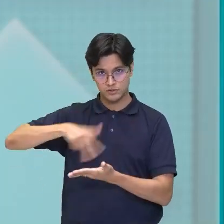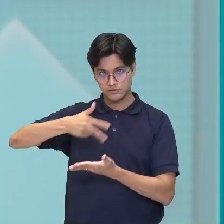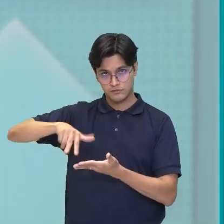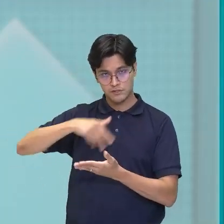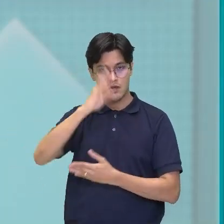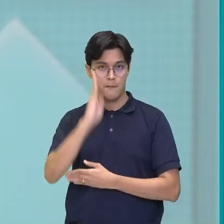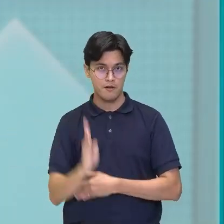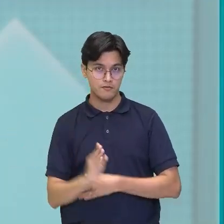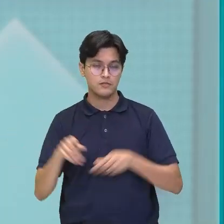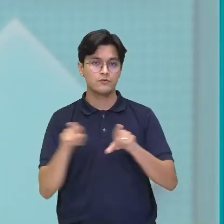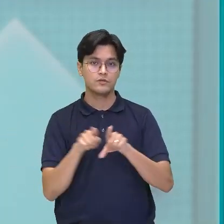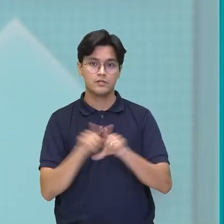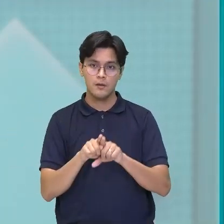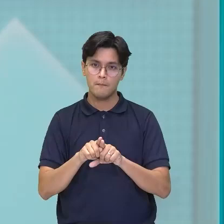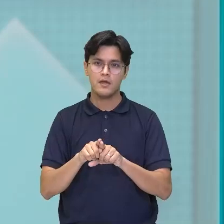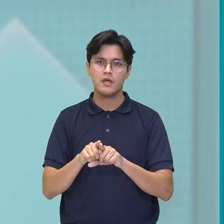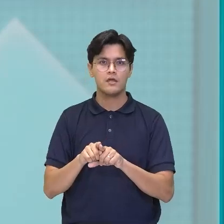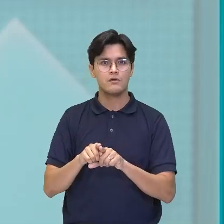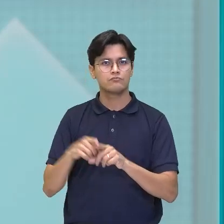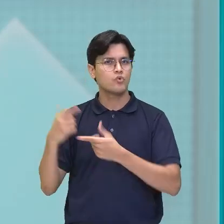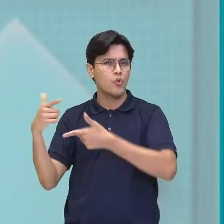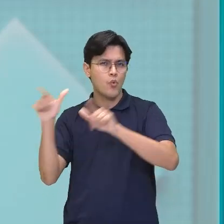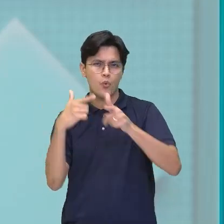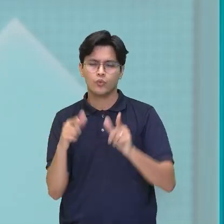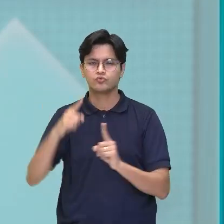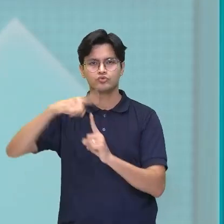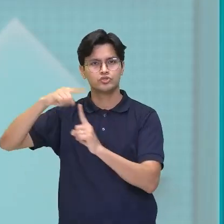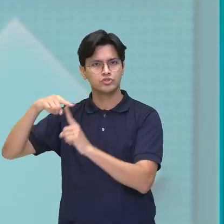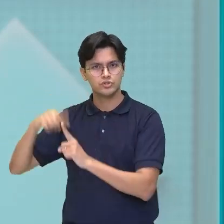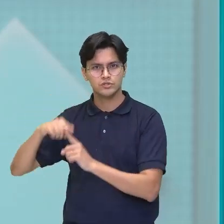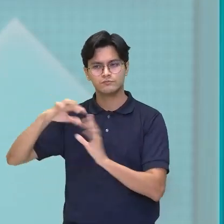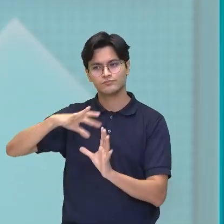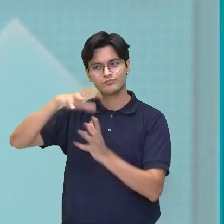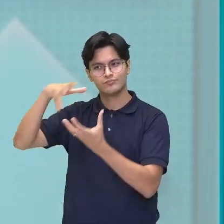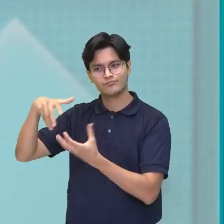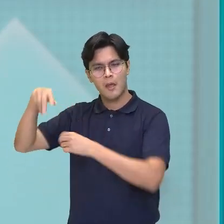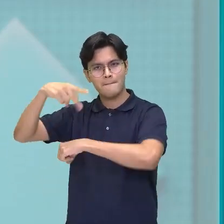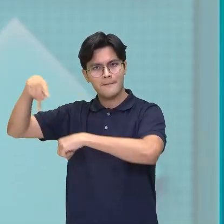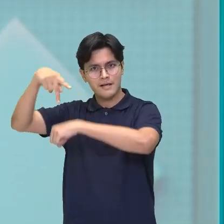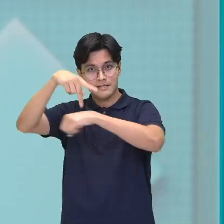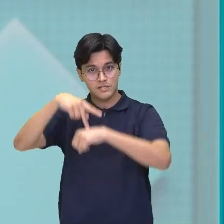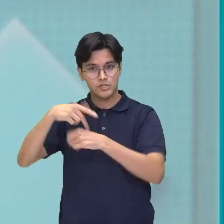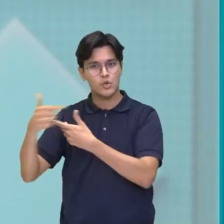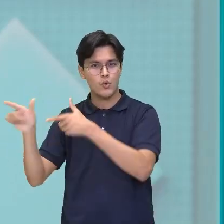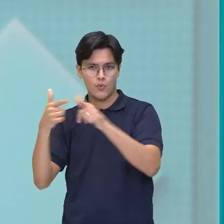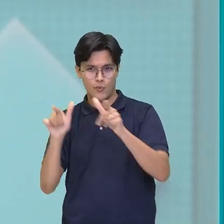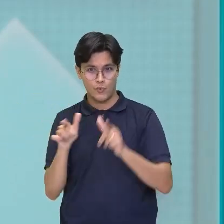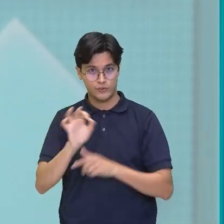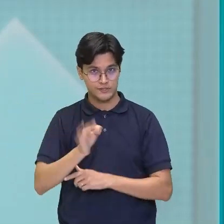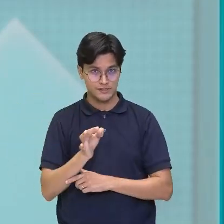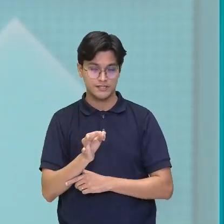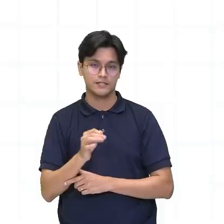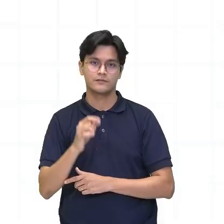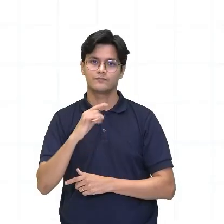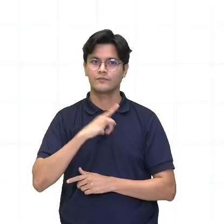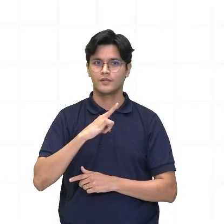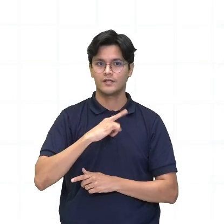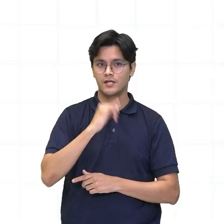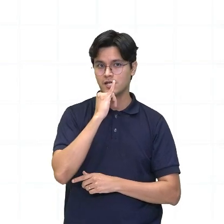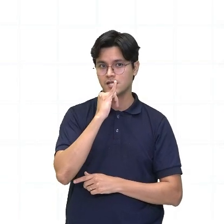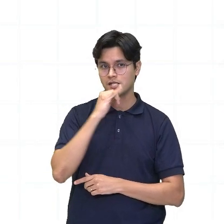também que fazem parte dessa tradição. Nós estamos falando de danças tradicionais, certo? temos o Morris